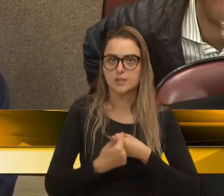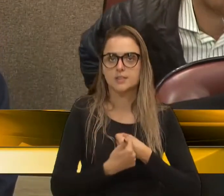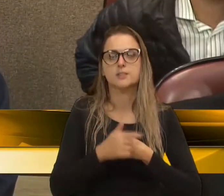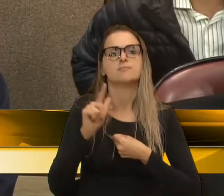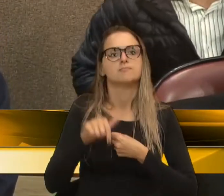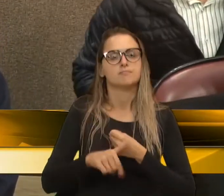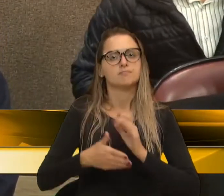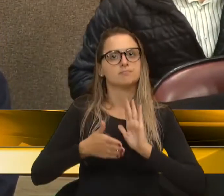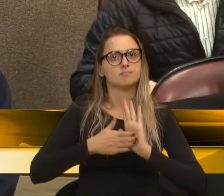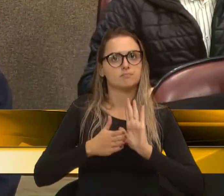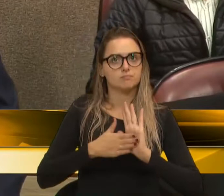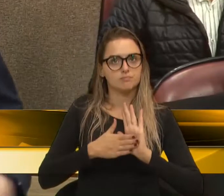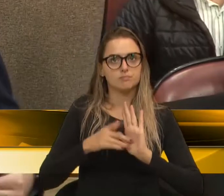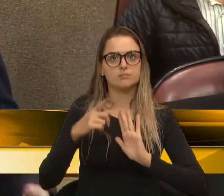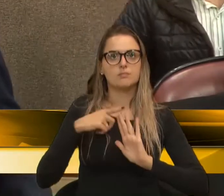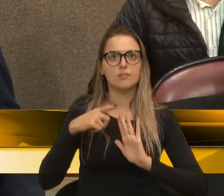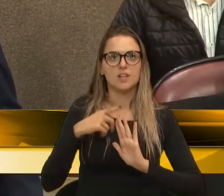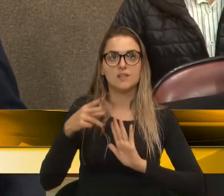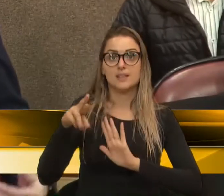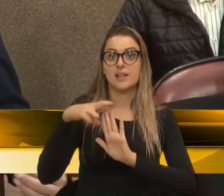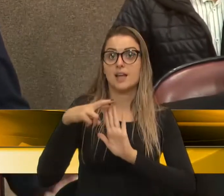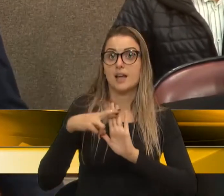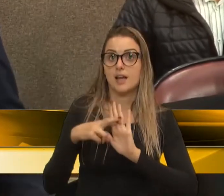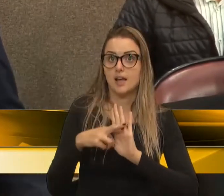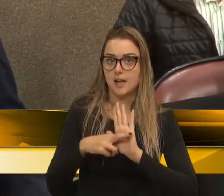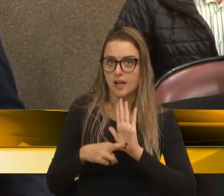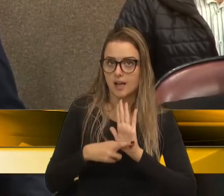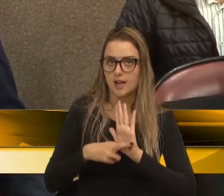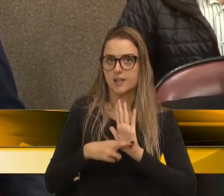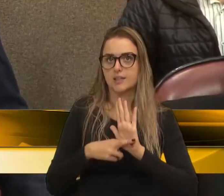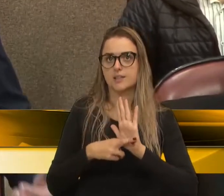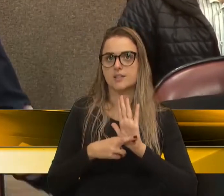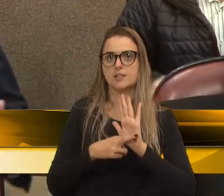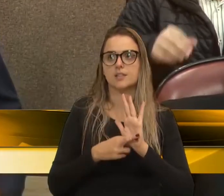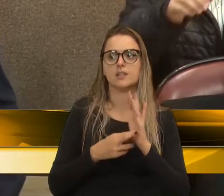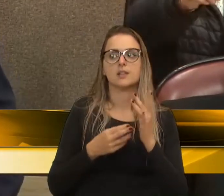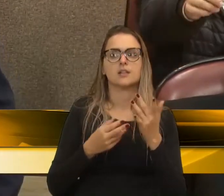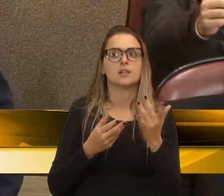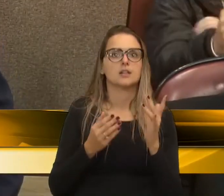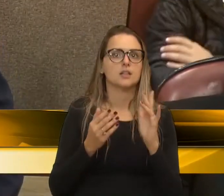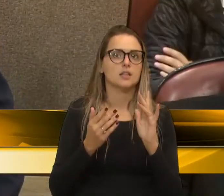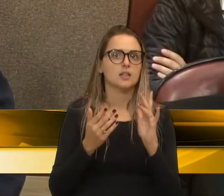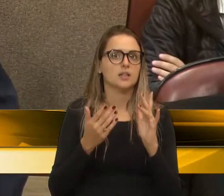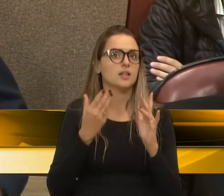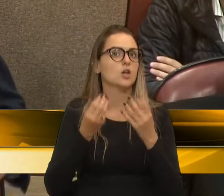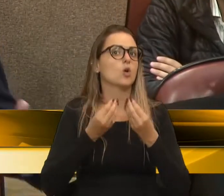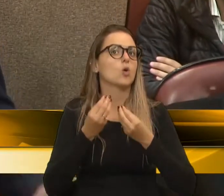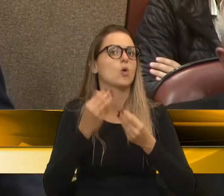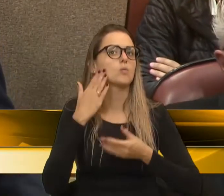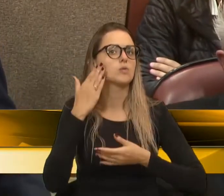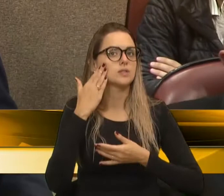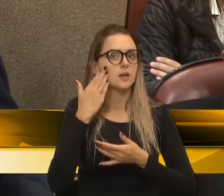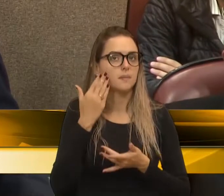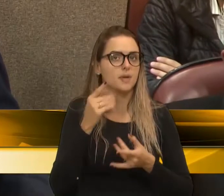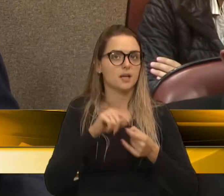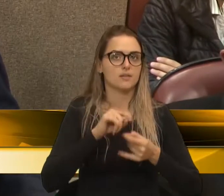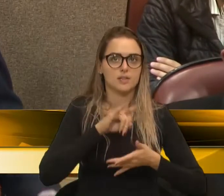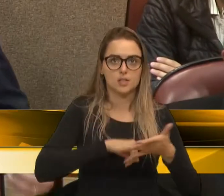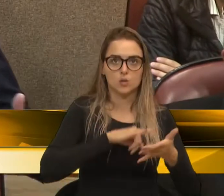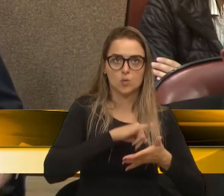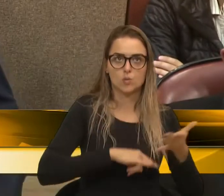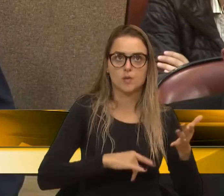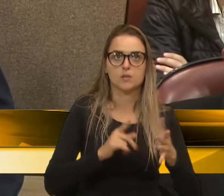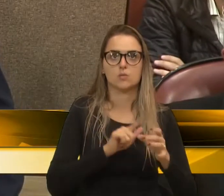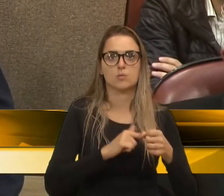plano que vai dar normativas e diretrizes para uma cidade de Caxias do Sul presente e